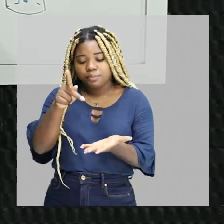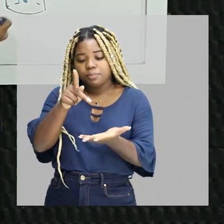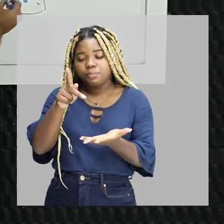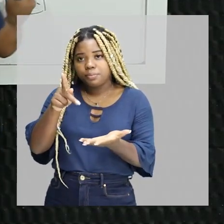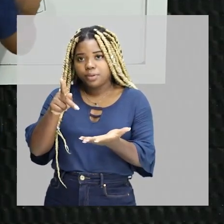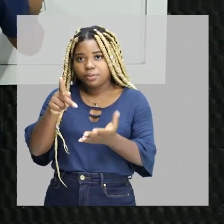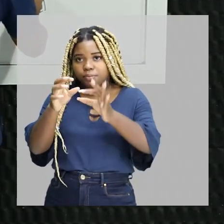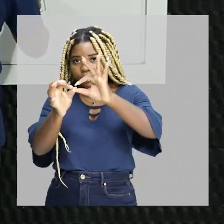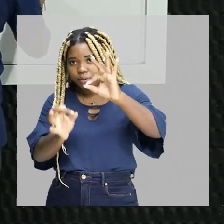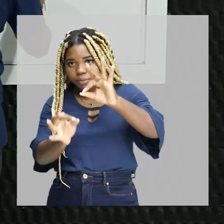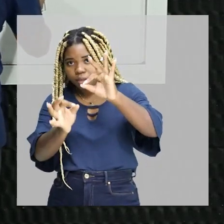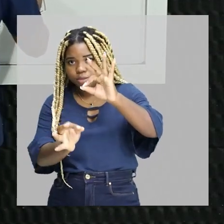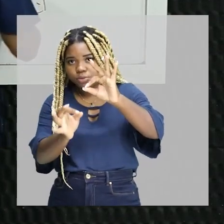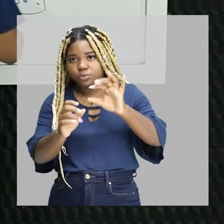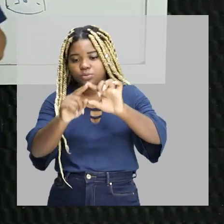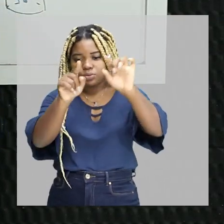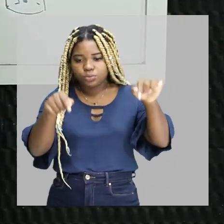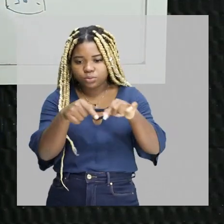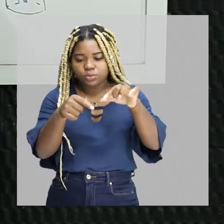certo?